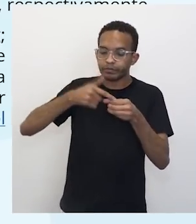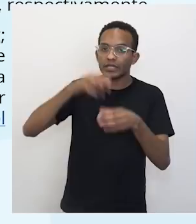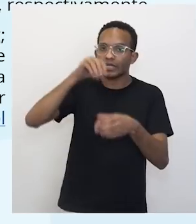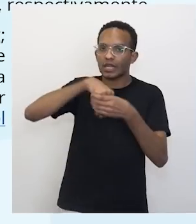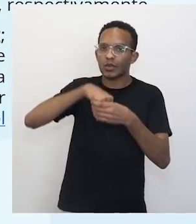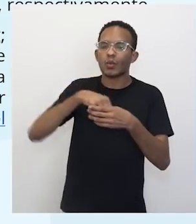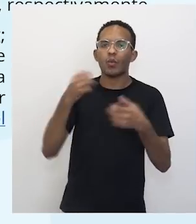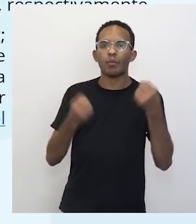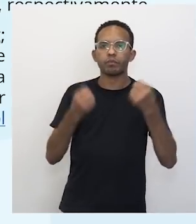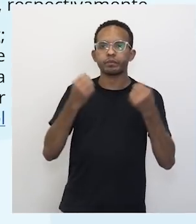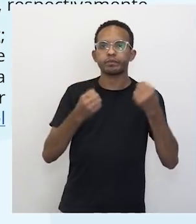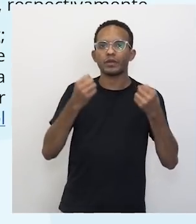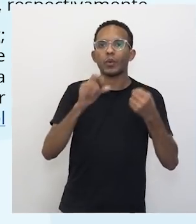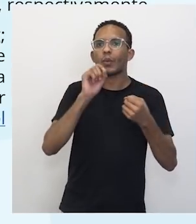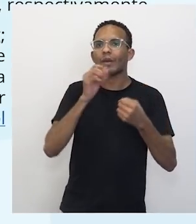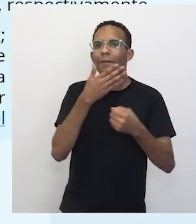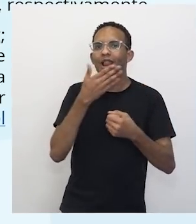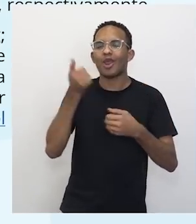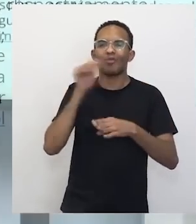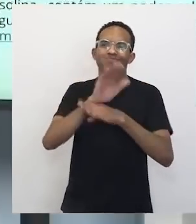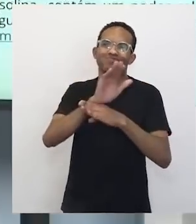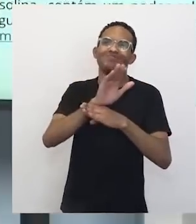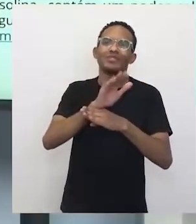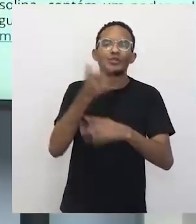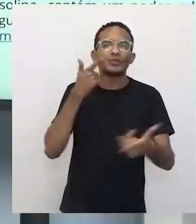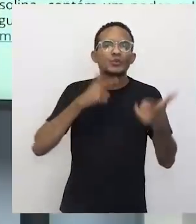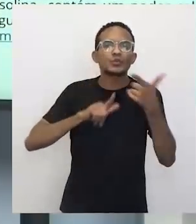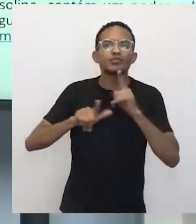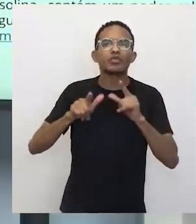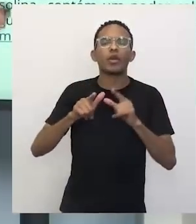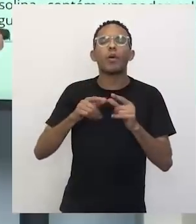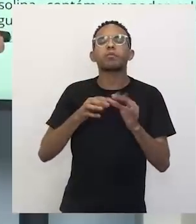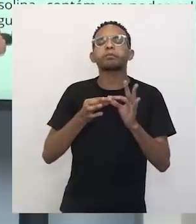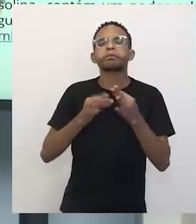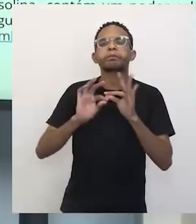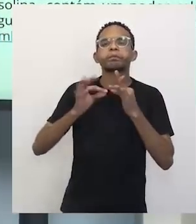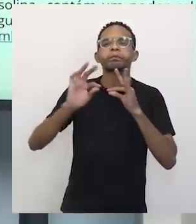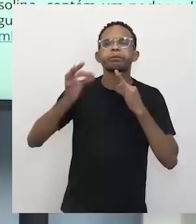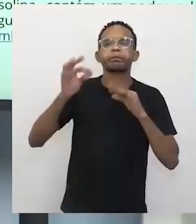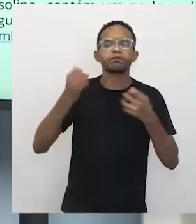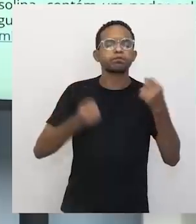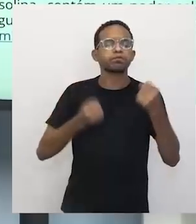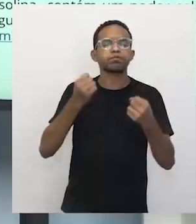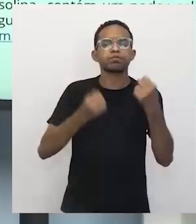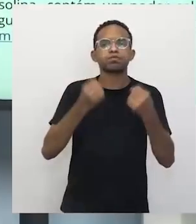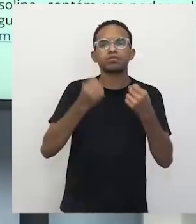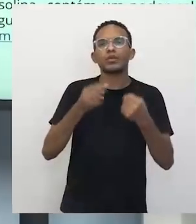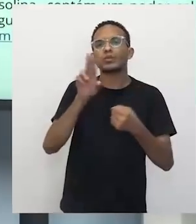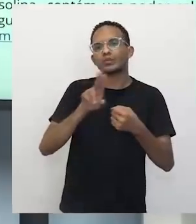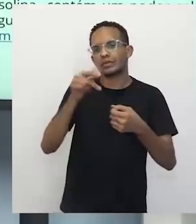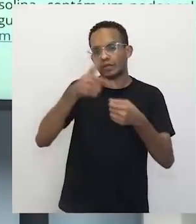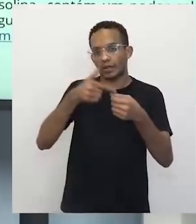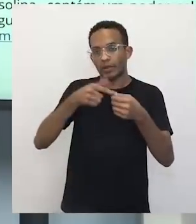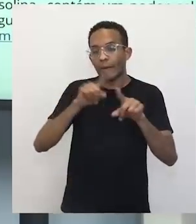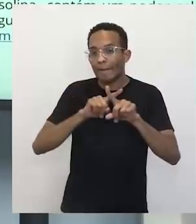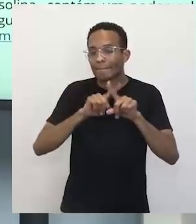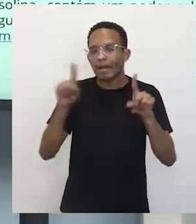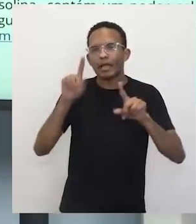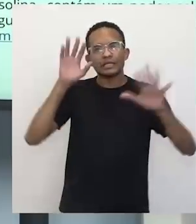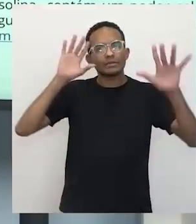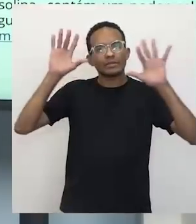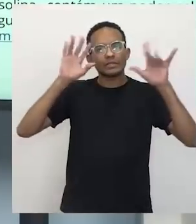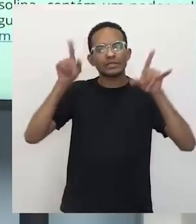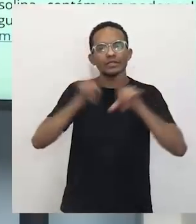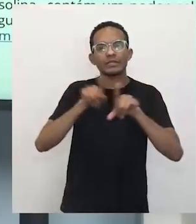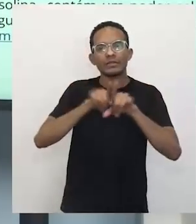carro, ela vai ter um maior rendimento, ou seja, eu consigo andar mais quilômetros com a gasolina. Só que pensando